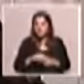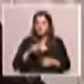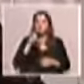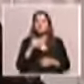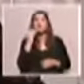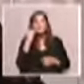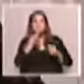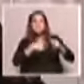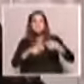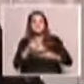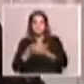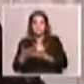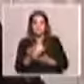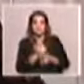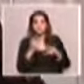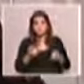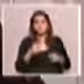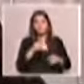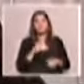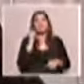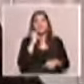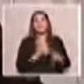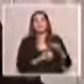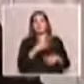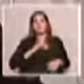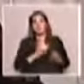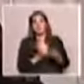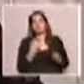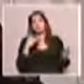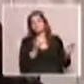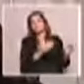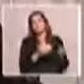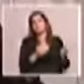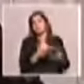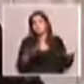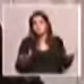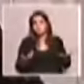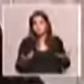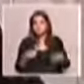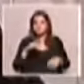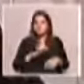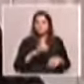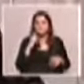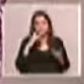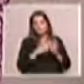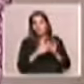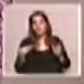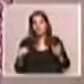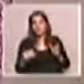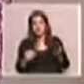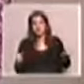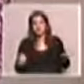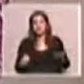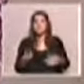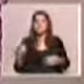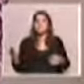aos mercados. Claro. Os próprios produtores são todos pequenos. E eram repara, o queijo... Tem que haver aqui um cluster do queijo, tenho, não é? Exatamente. É que